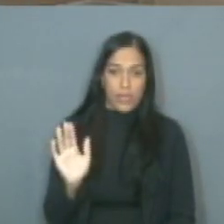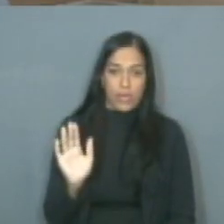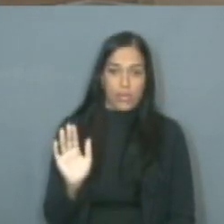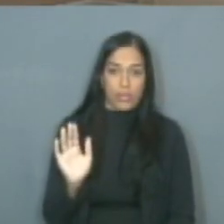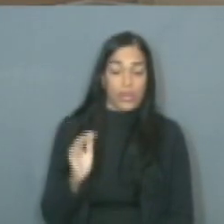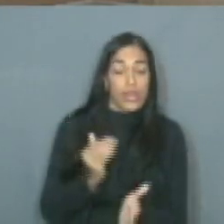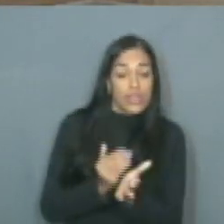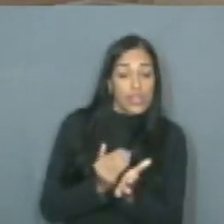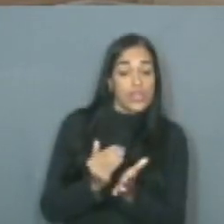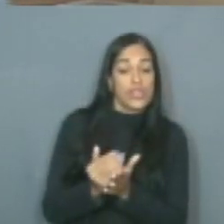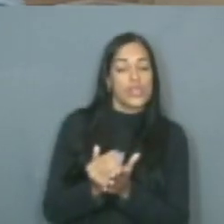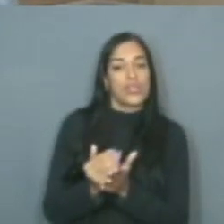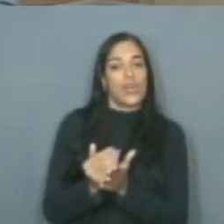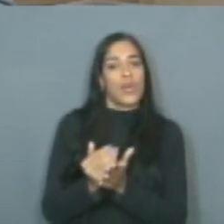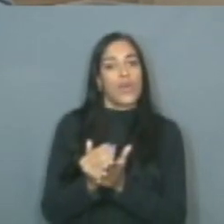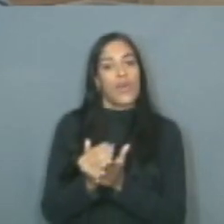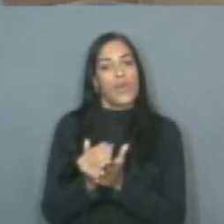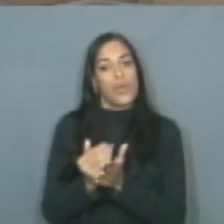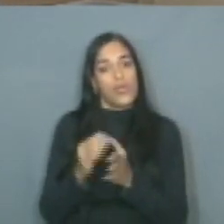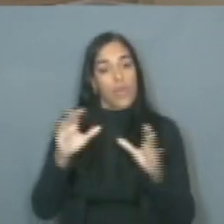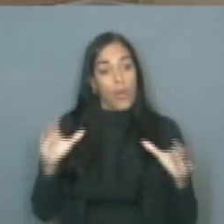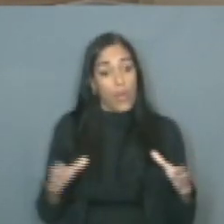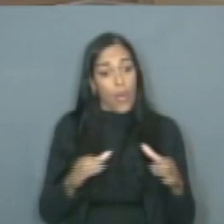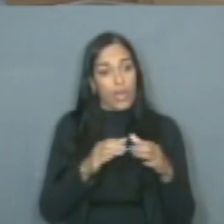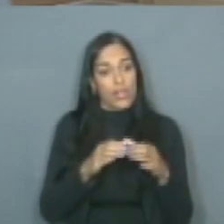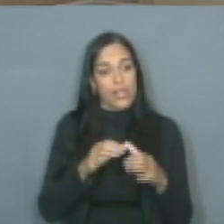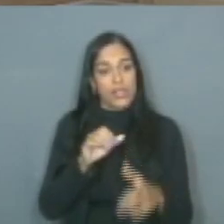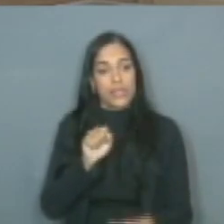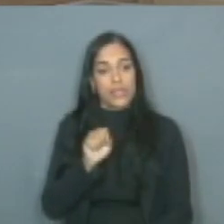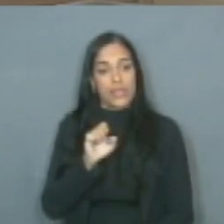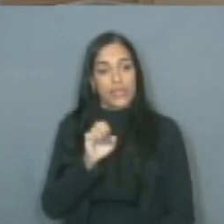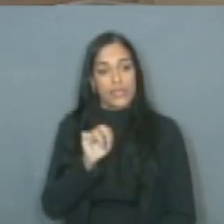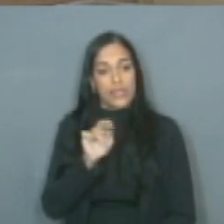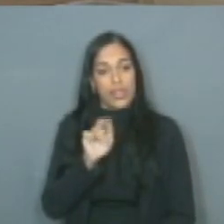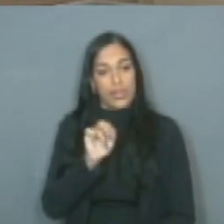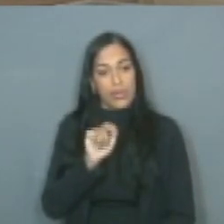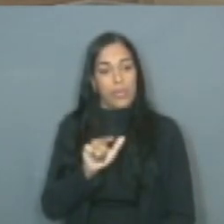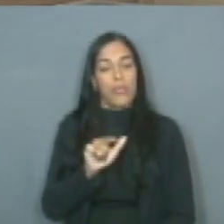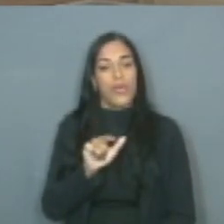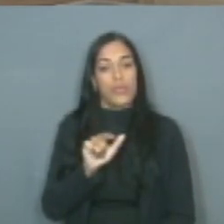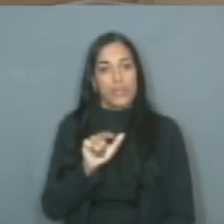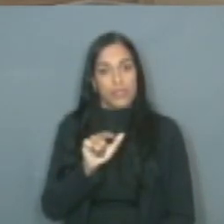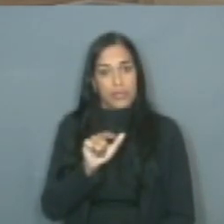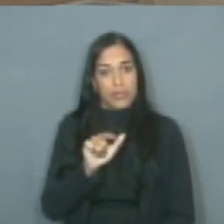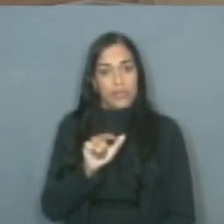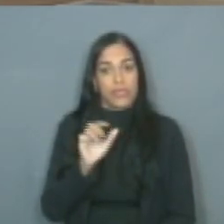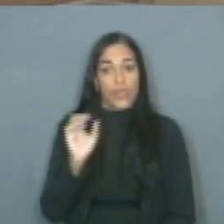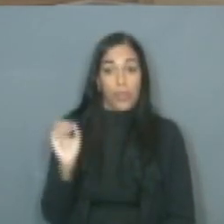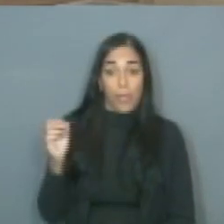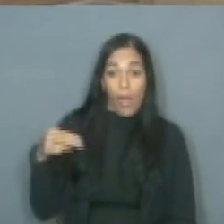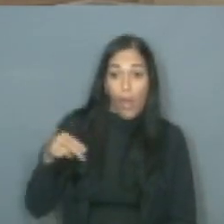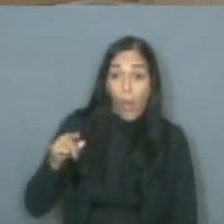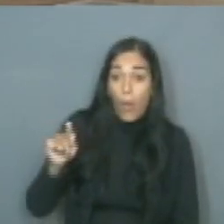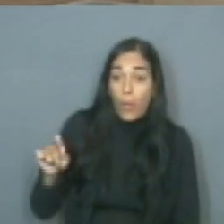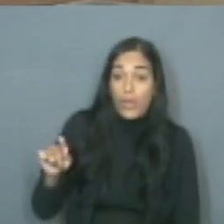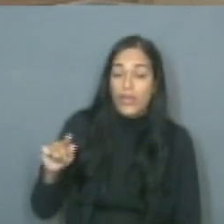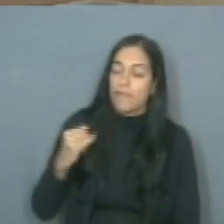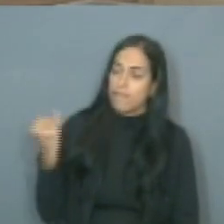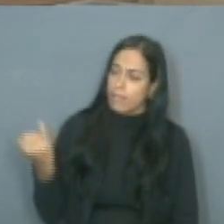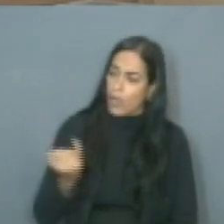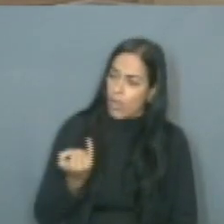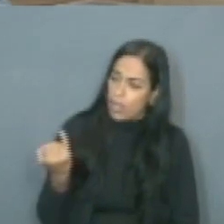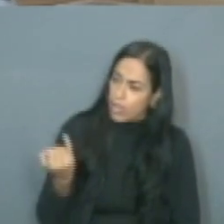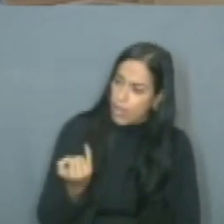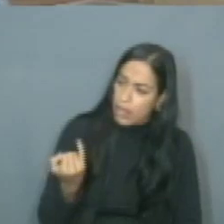iniciou essas tratativas com o Coletivo Setúbal, uma organização não governamental extremamente importante.